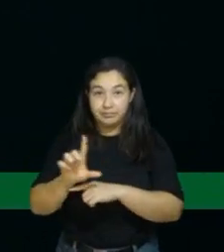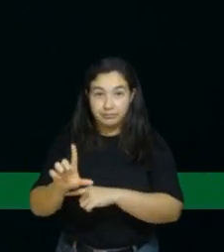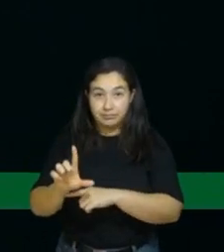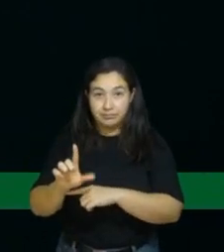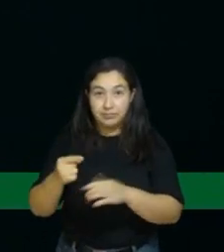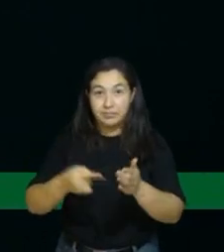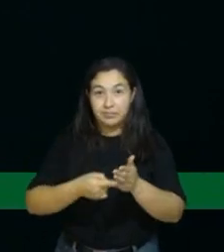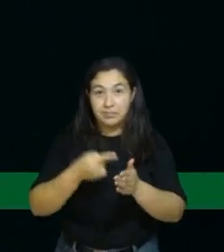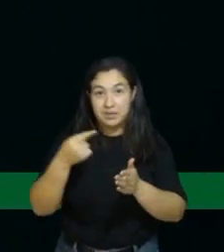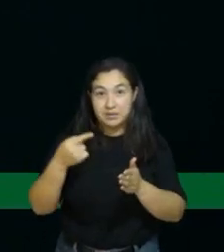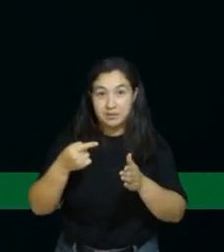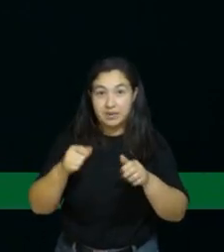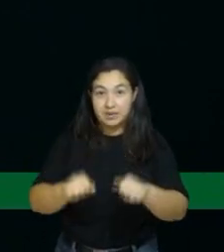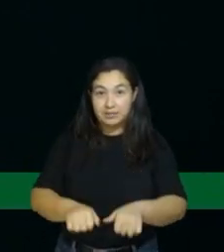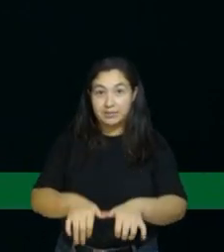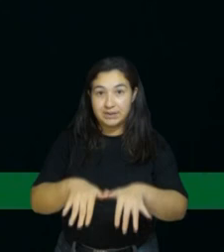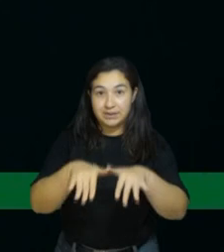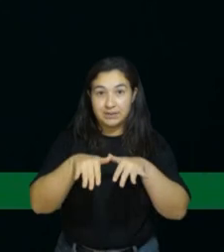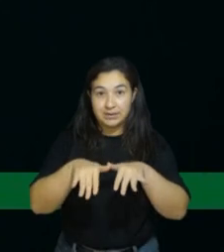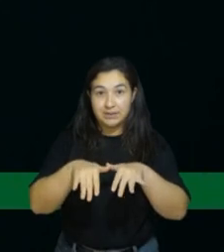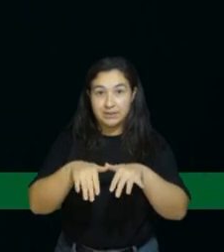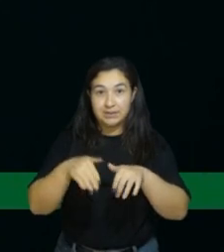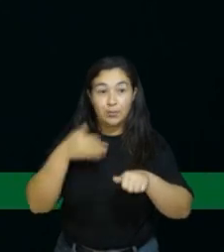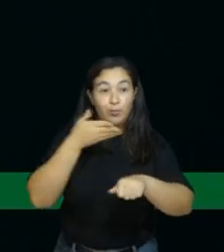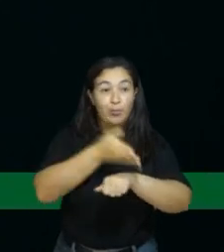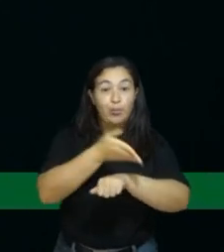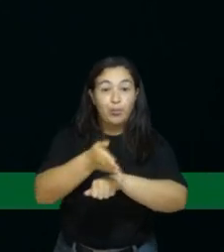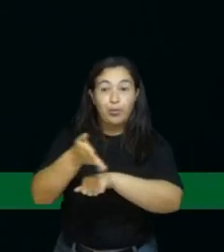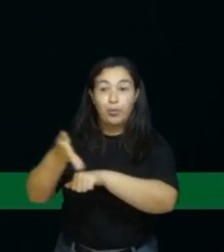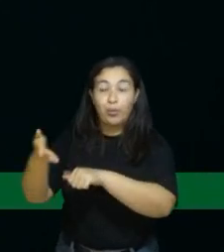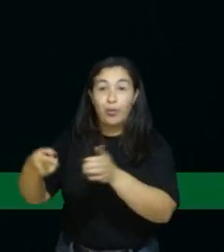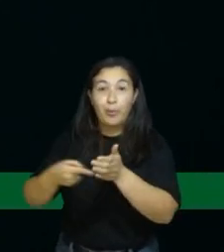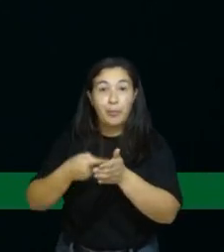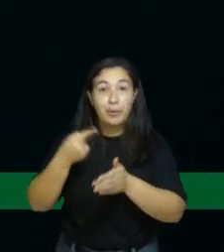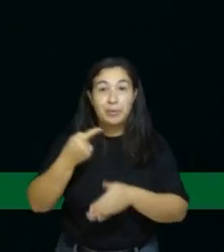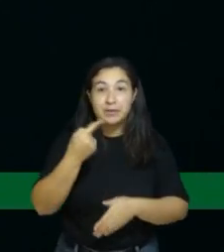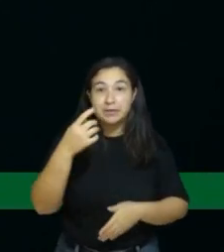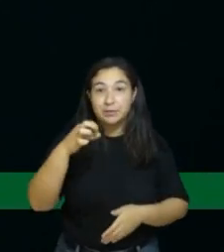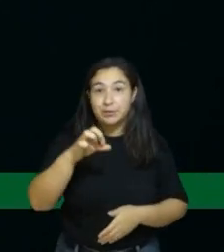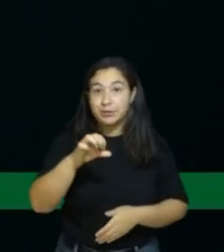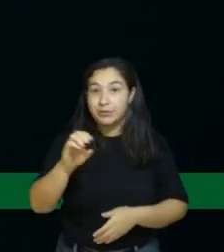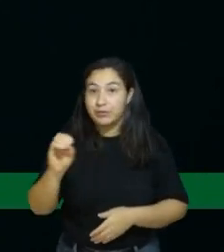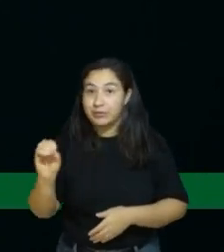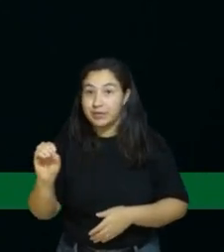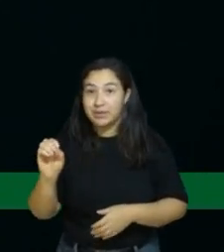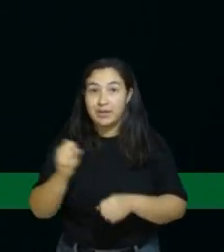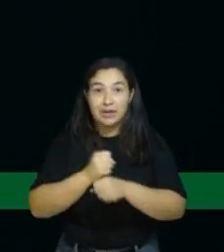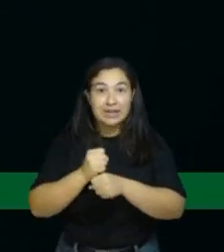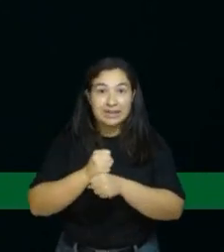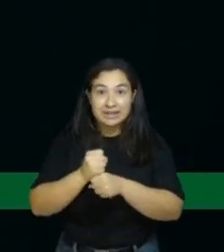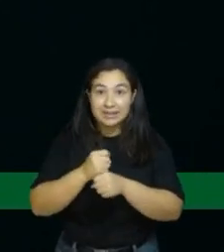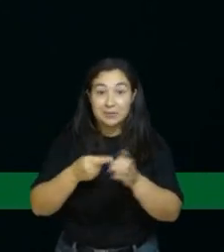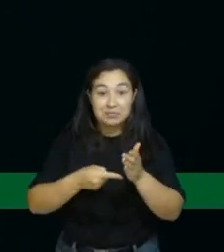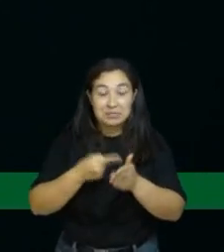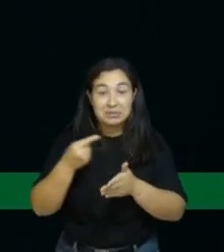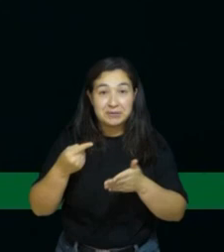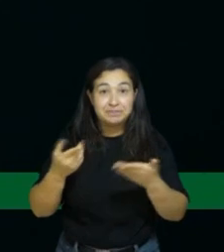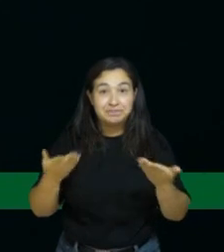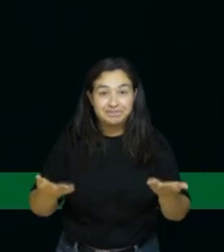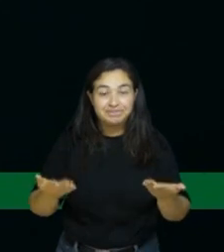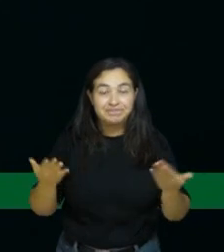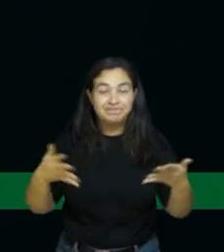alusão aos 190 anos da Assembleia Legislativa do Estado e para mim é uma alegria poder falar pros amigos aqui e da nossa